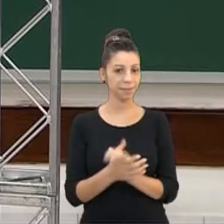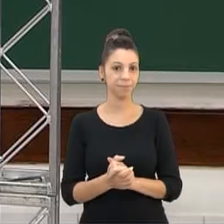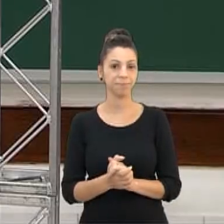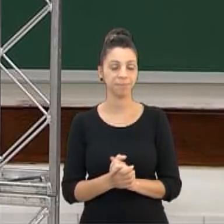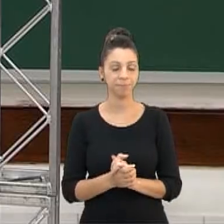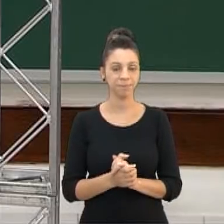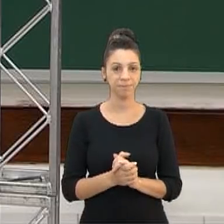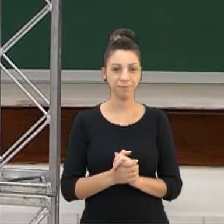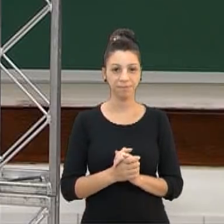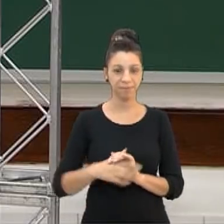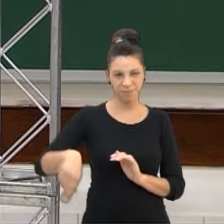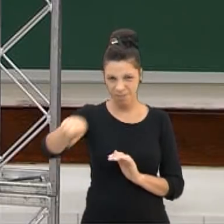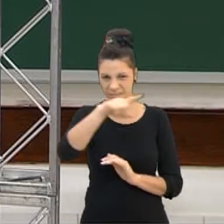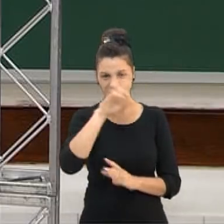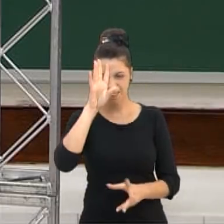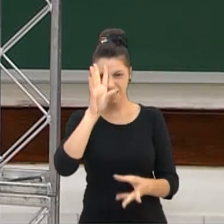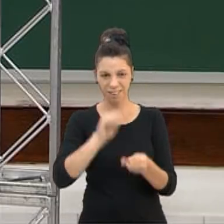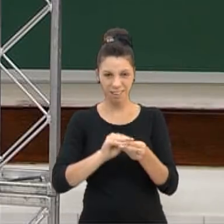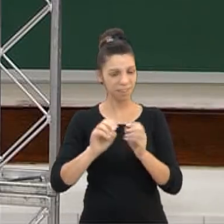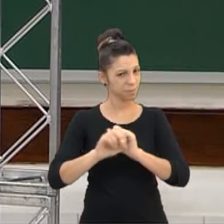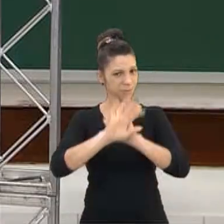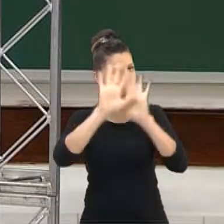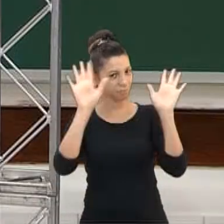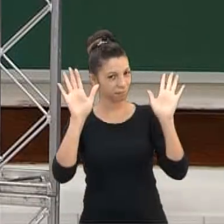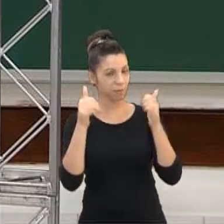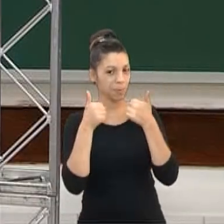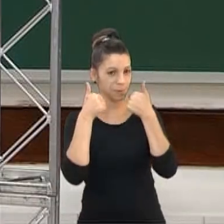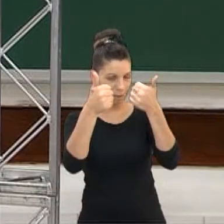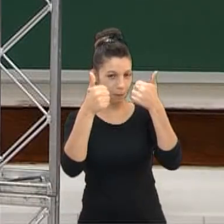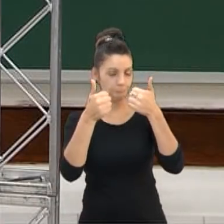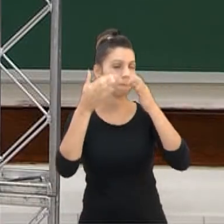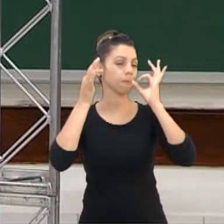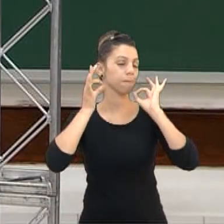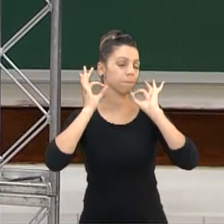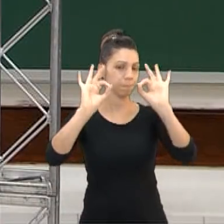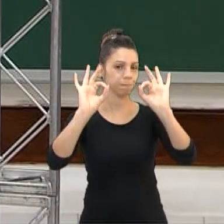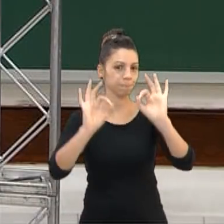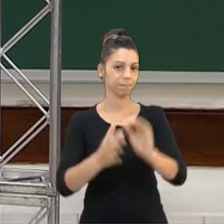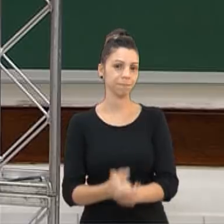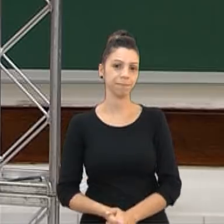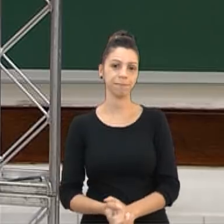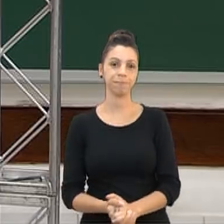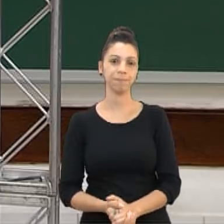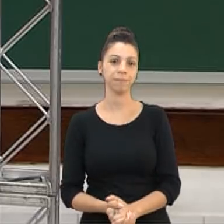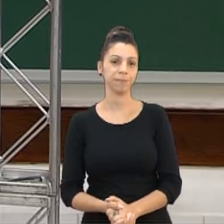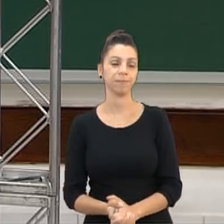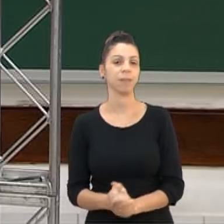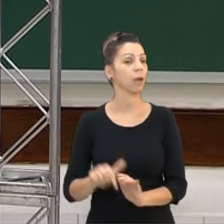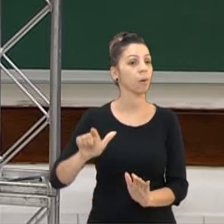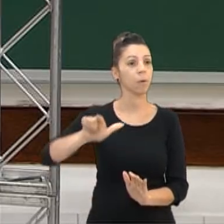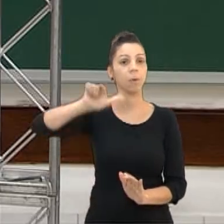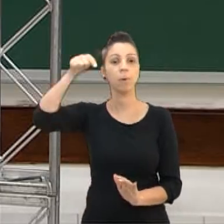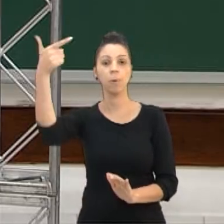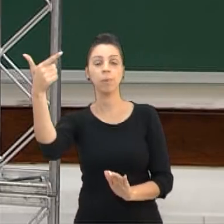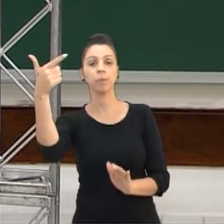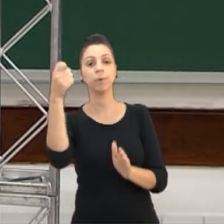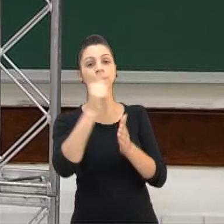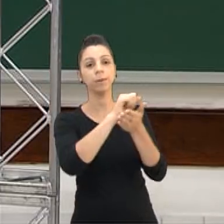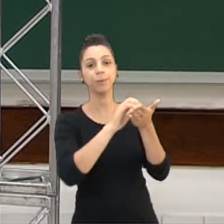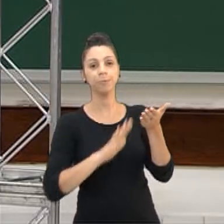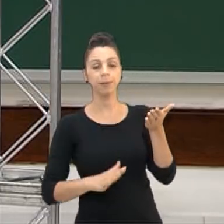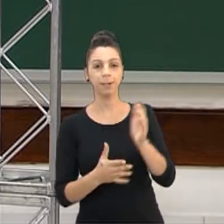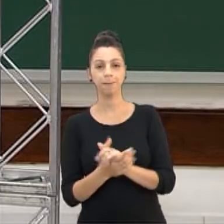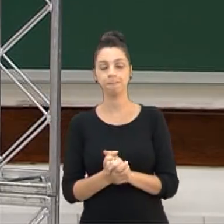Todo mundo entendeu? Ficou claro? Sim? Ótimo! Então, vamos para o próximo. E o próximo?